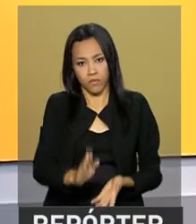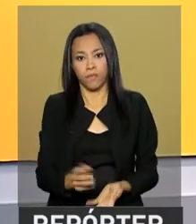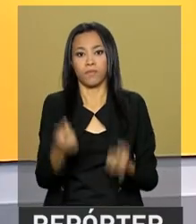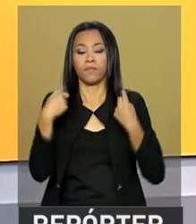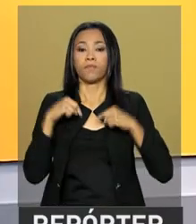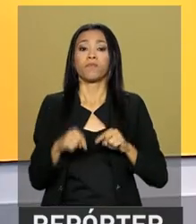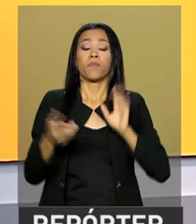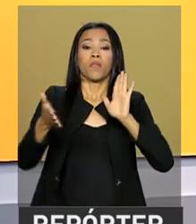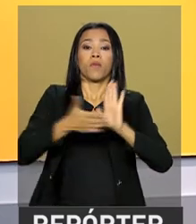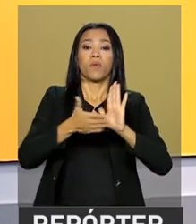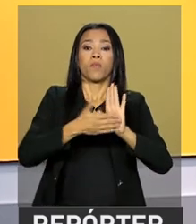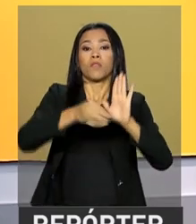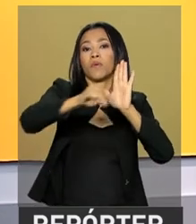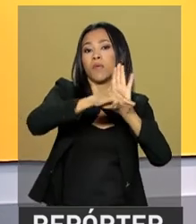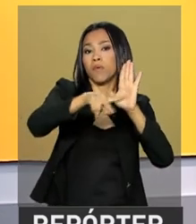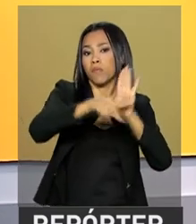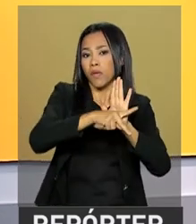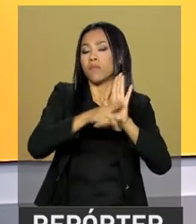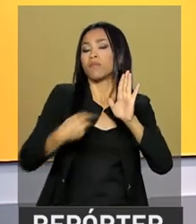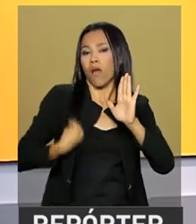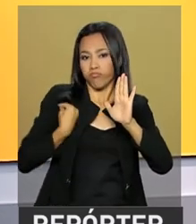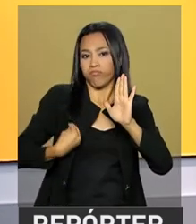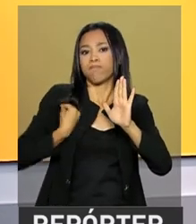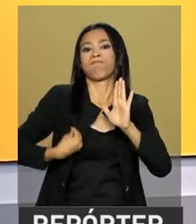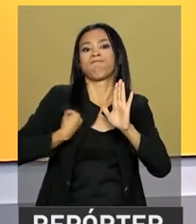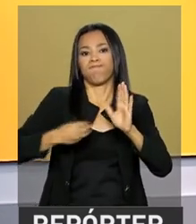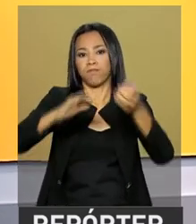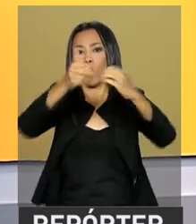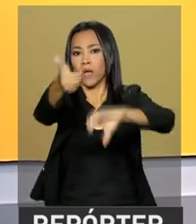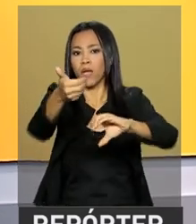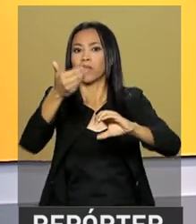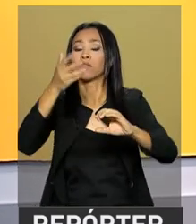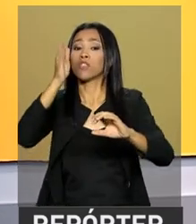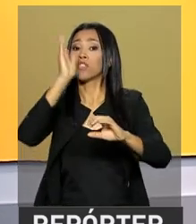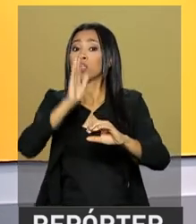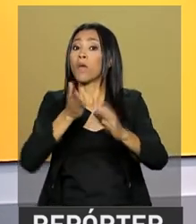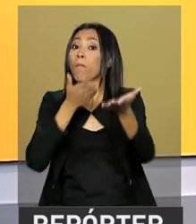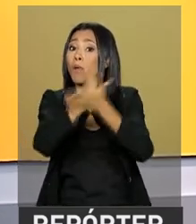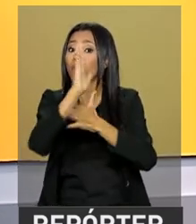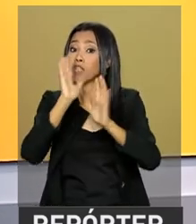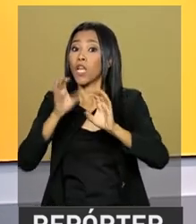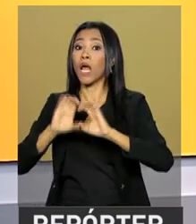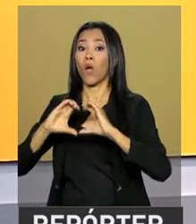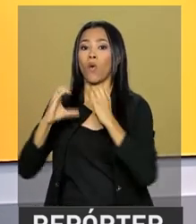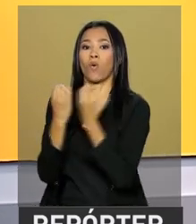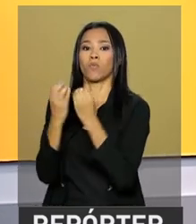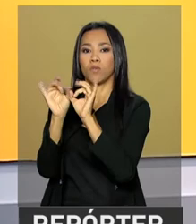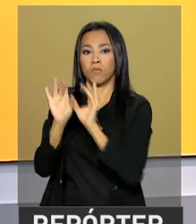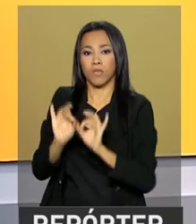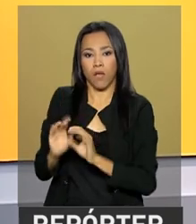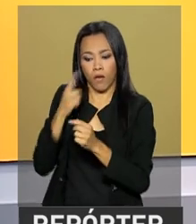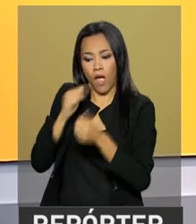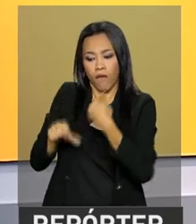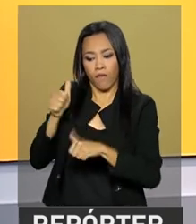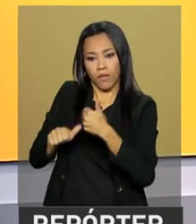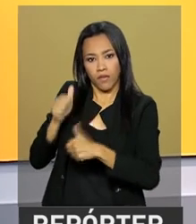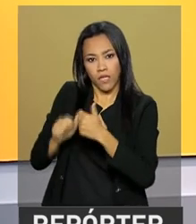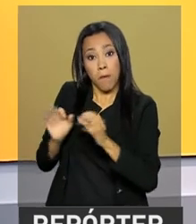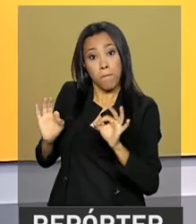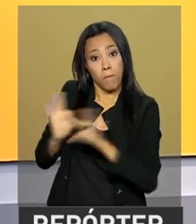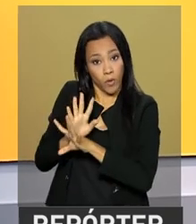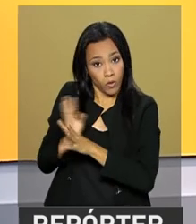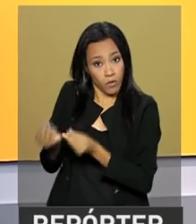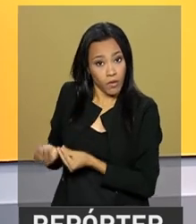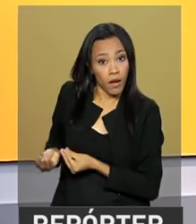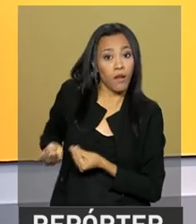de emenda à Constituição tramita no Congresso Nacional. Ela foi aprovada na comissão especial que analisa o assunto e está pronta para